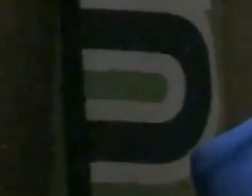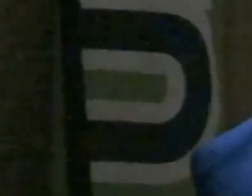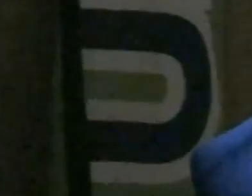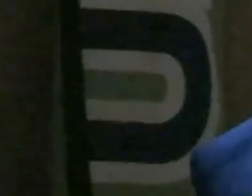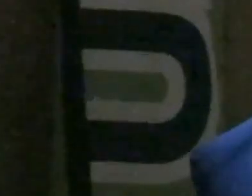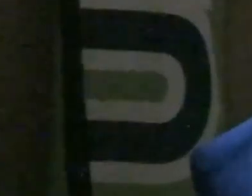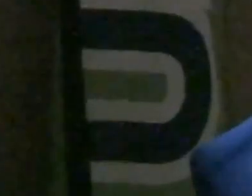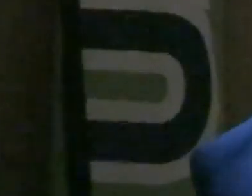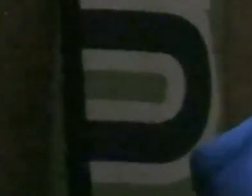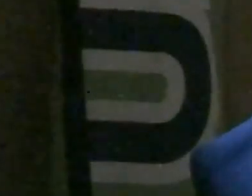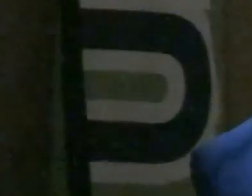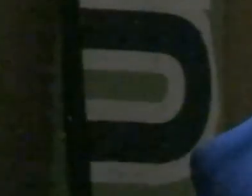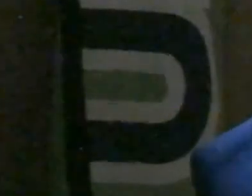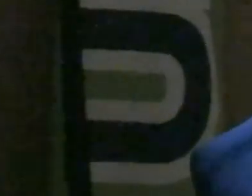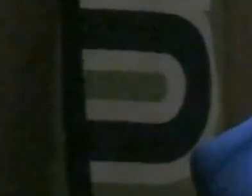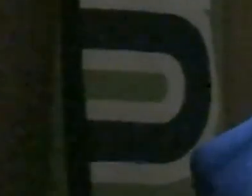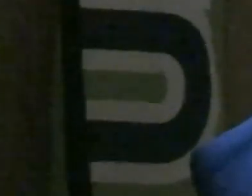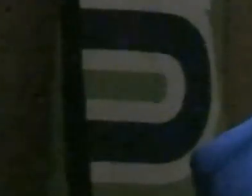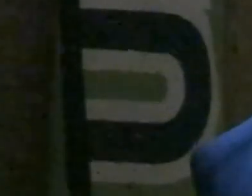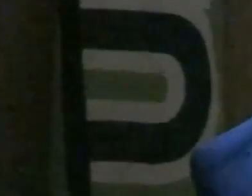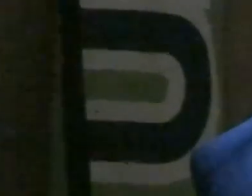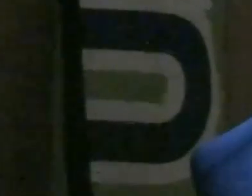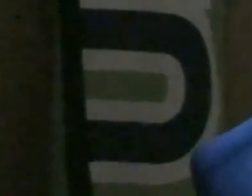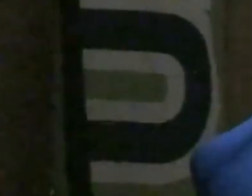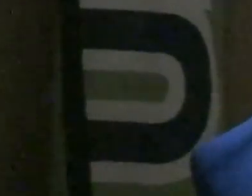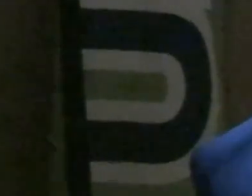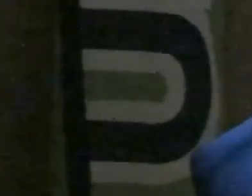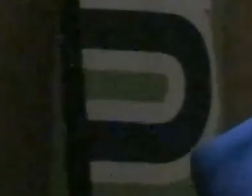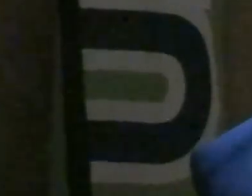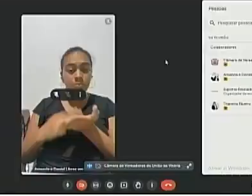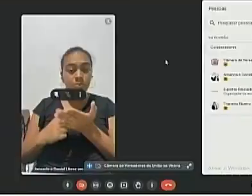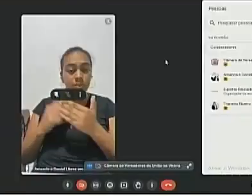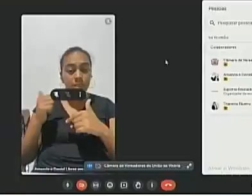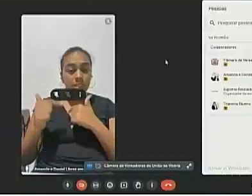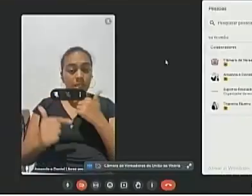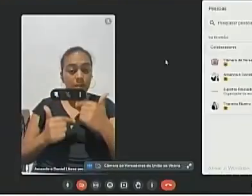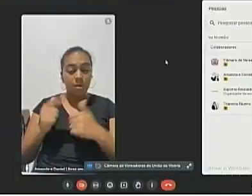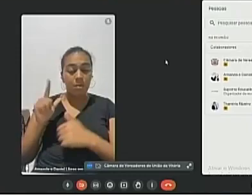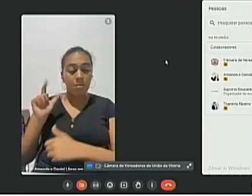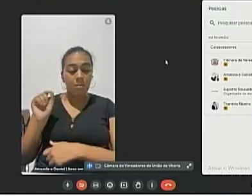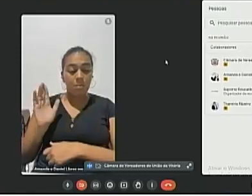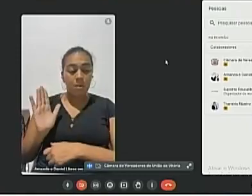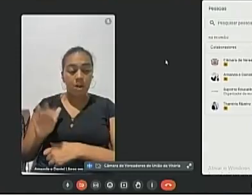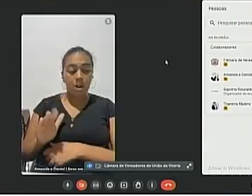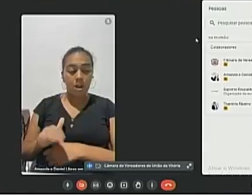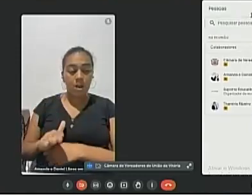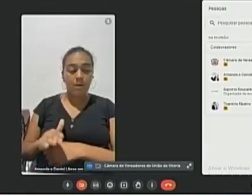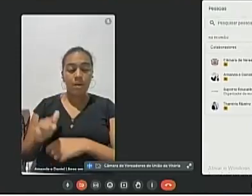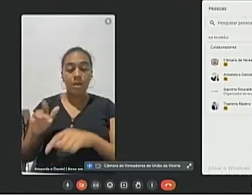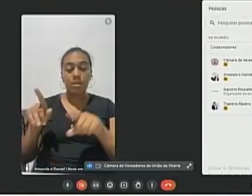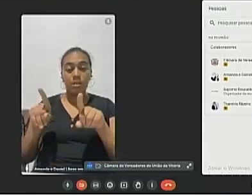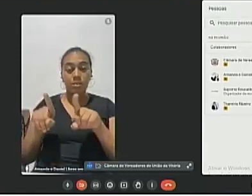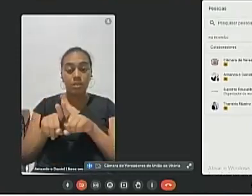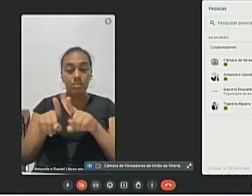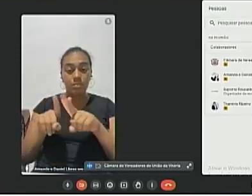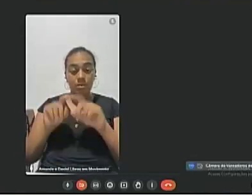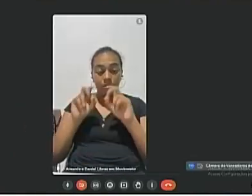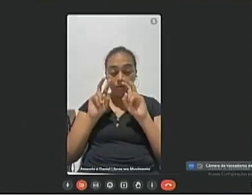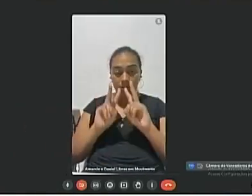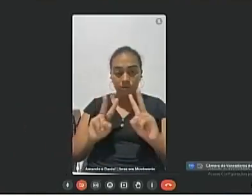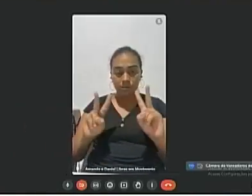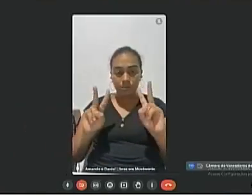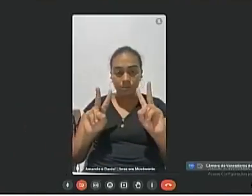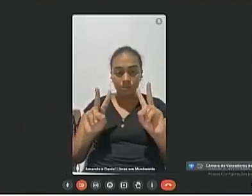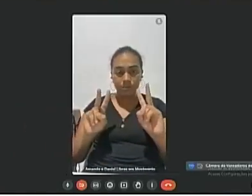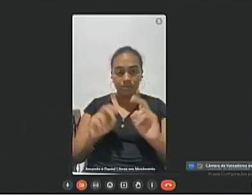muito menor, mesmo com uma obra muito barata. Então, a viabilidade dela é muito